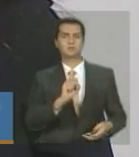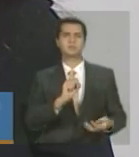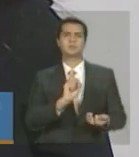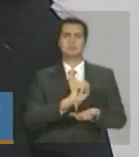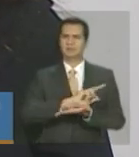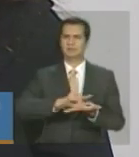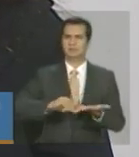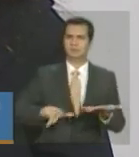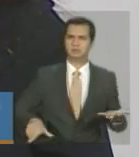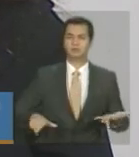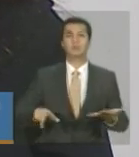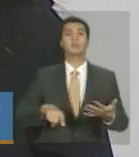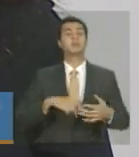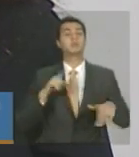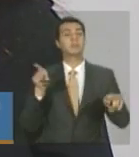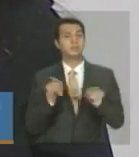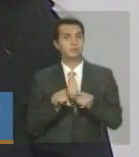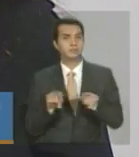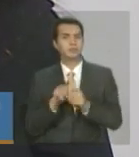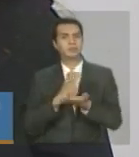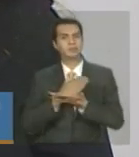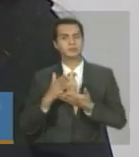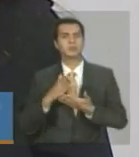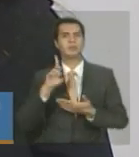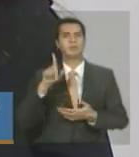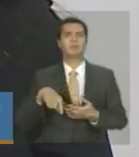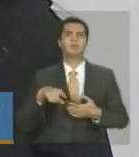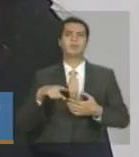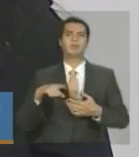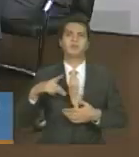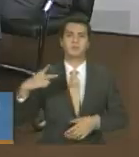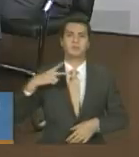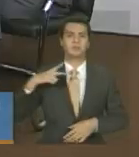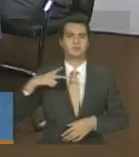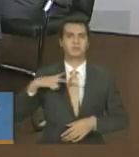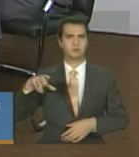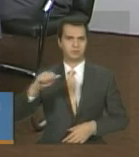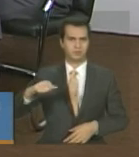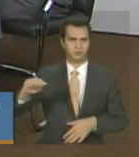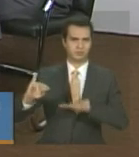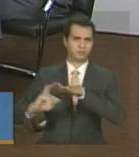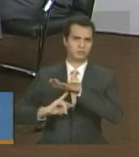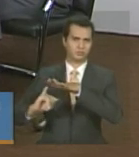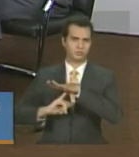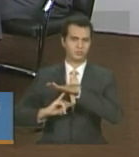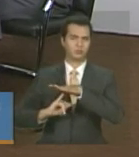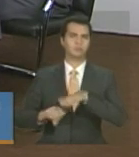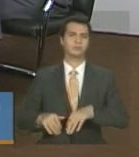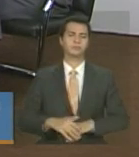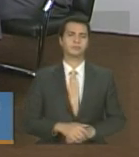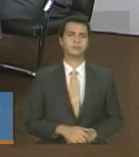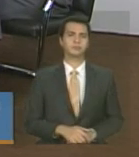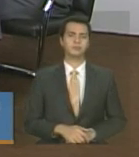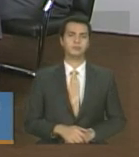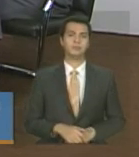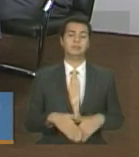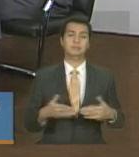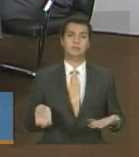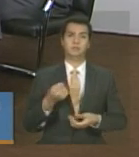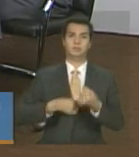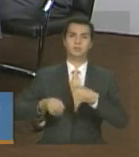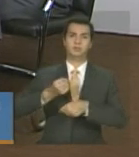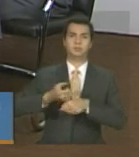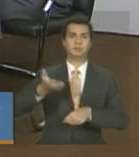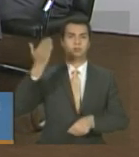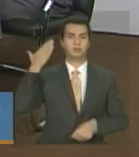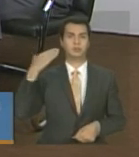já falou, também da rede privada conveniada. Então, o ano passado, a gente já teve